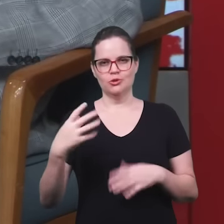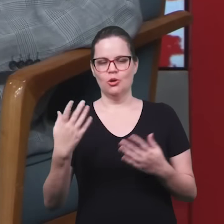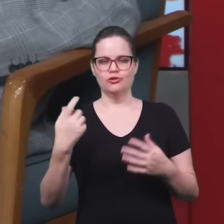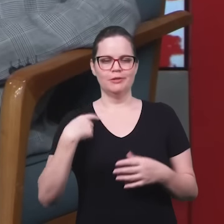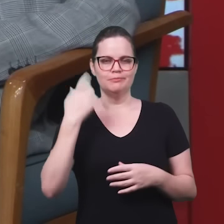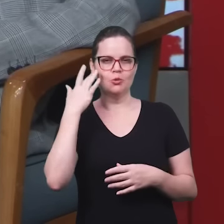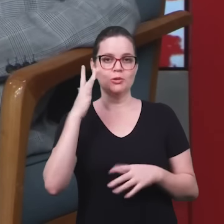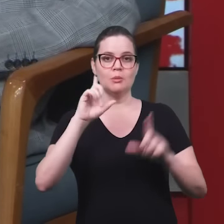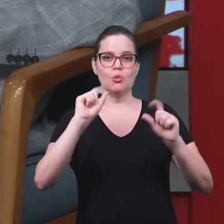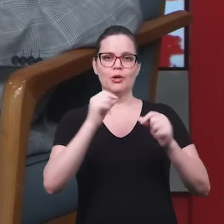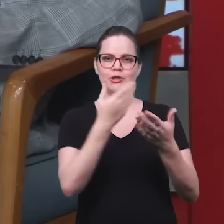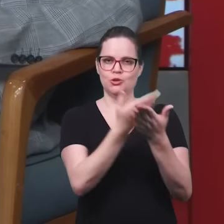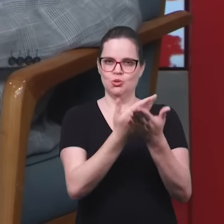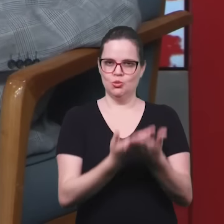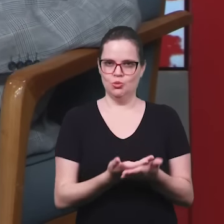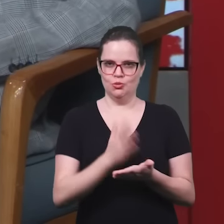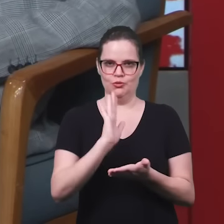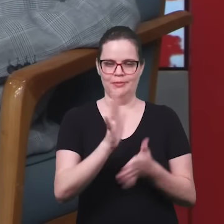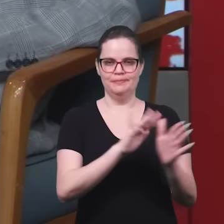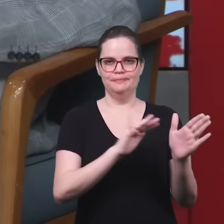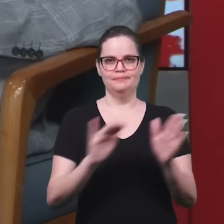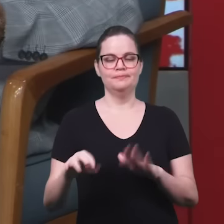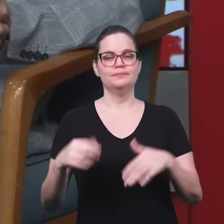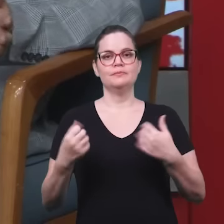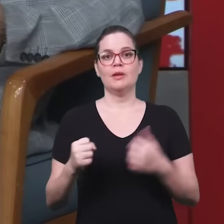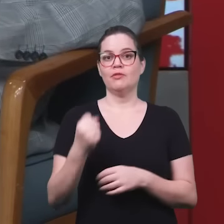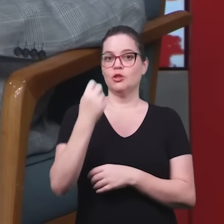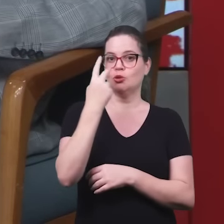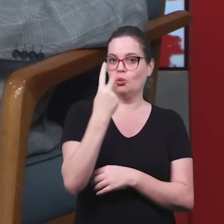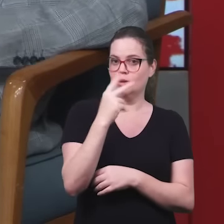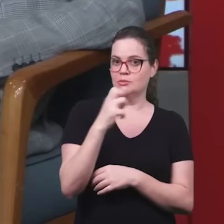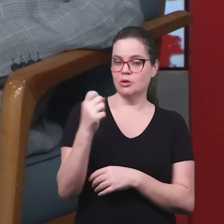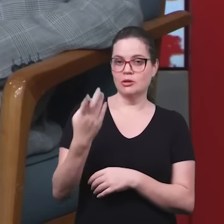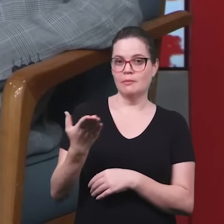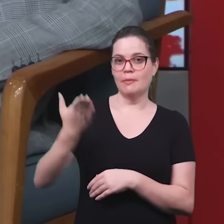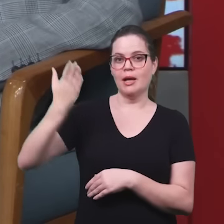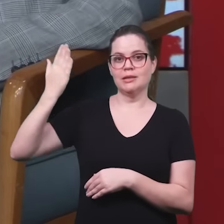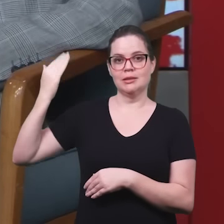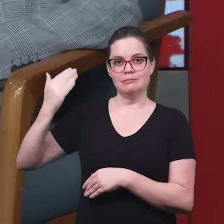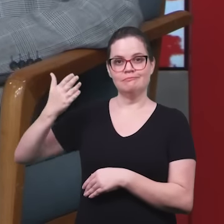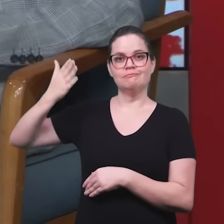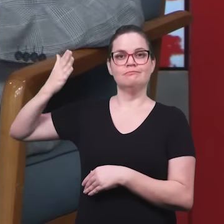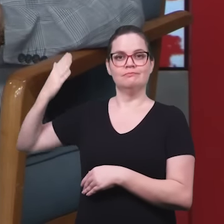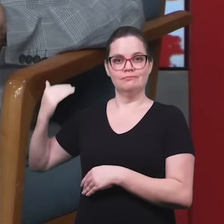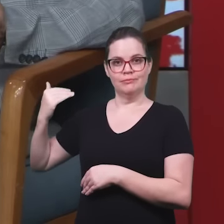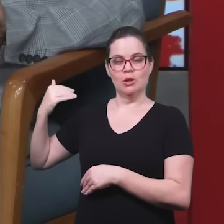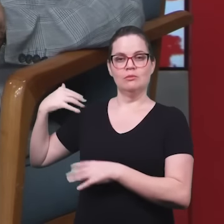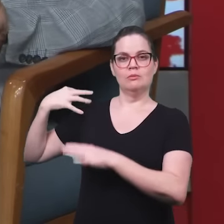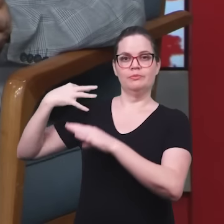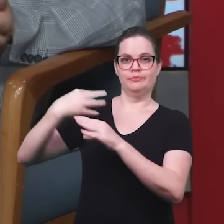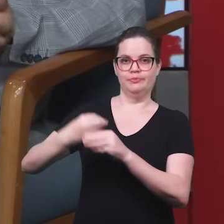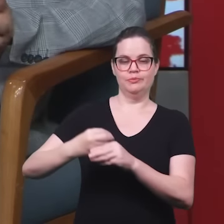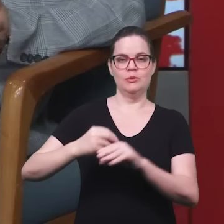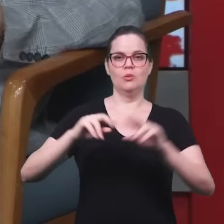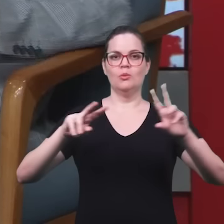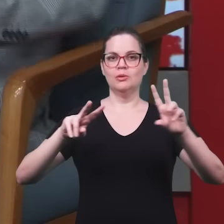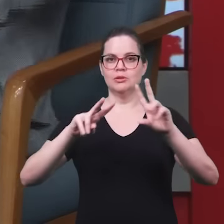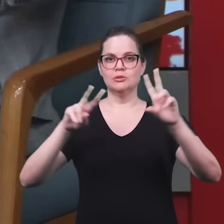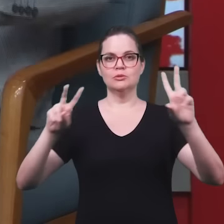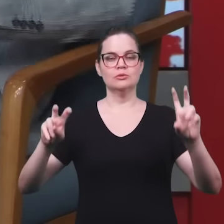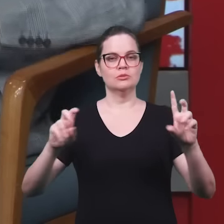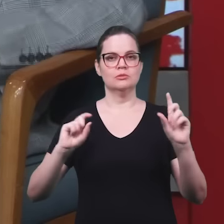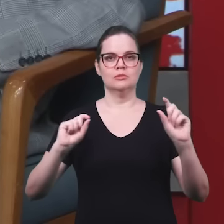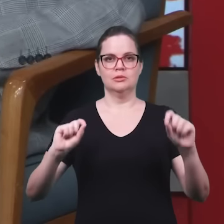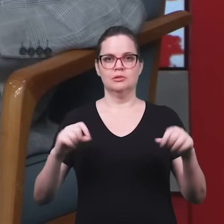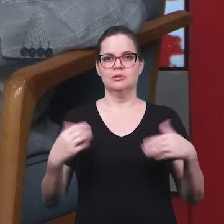o anterior. No programa anterior, nos 2 programas anteriores, nós abordamos um assunto que é